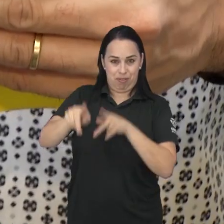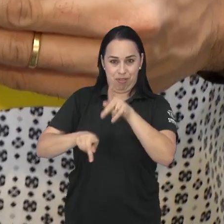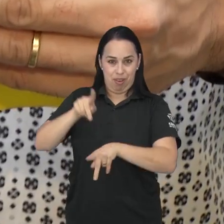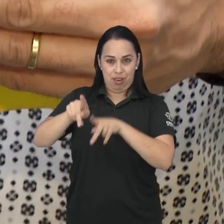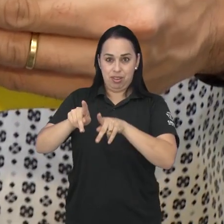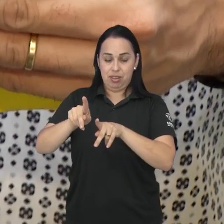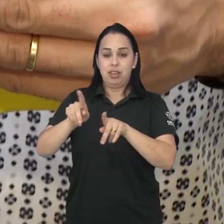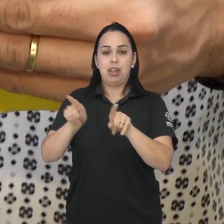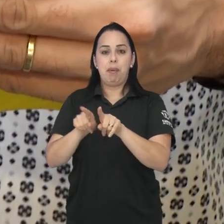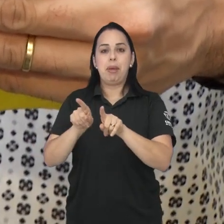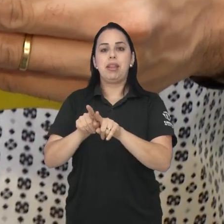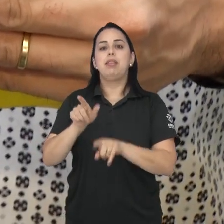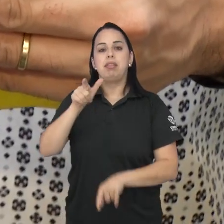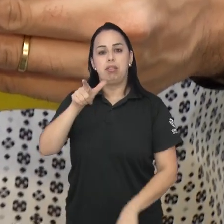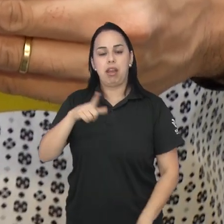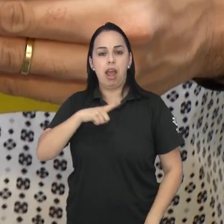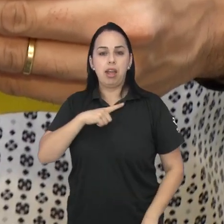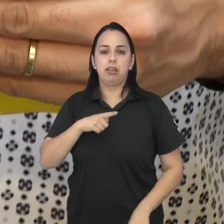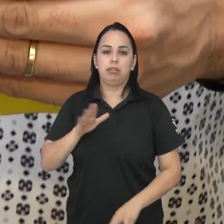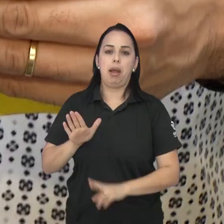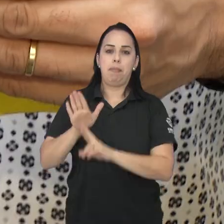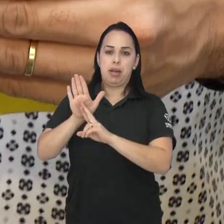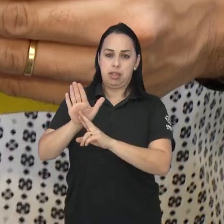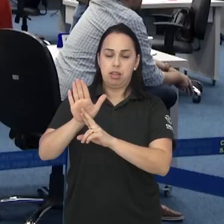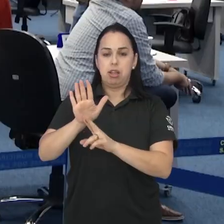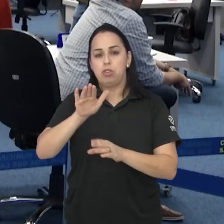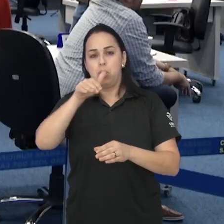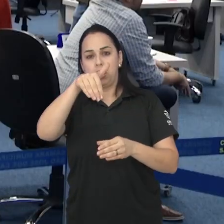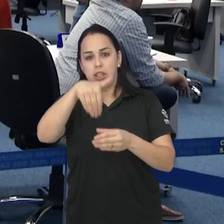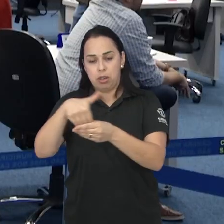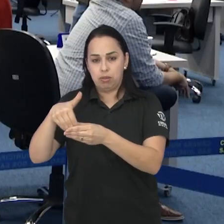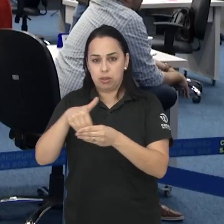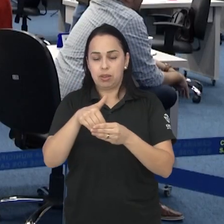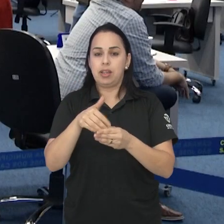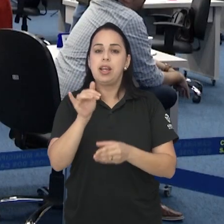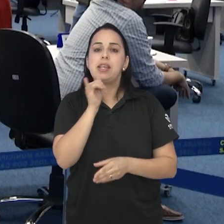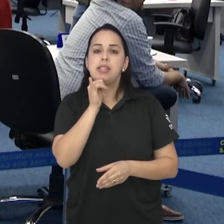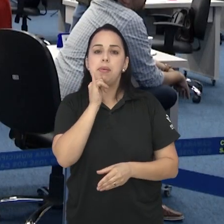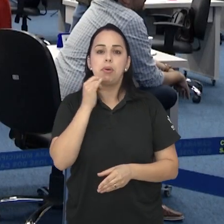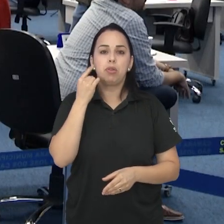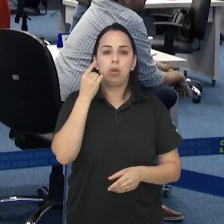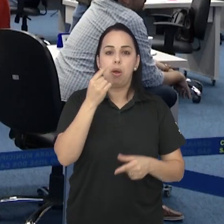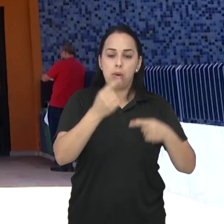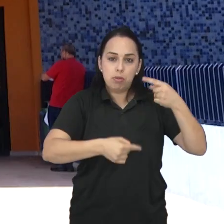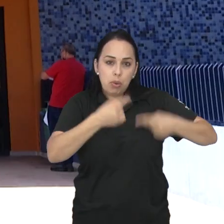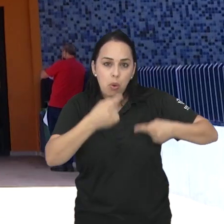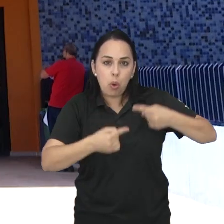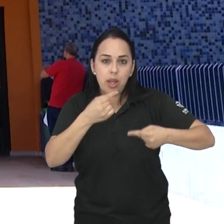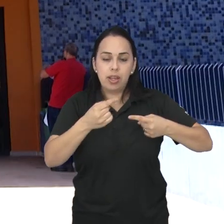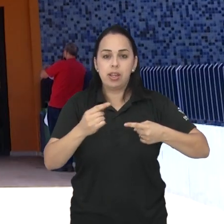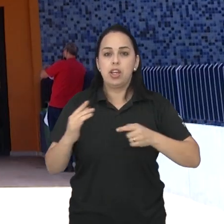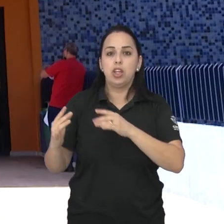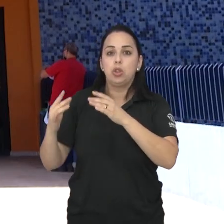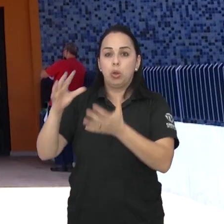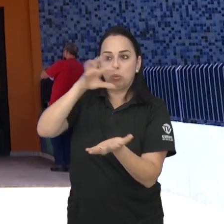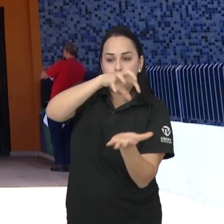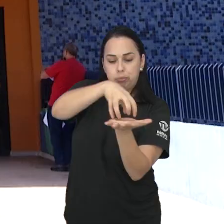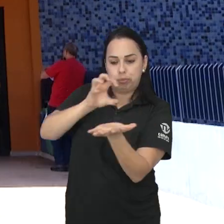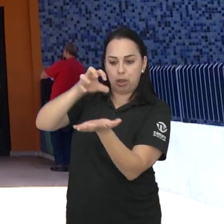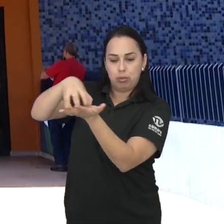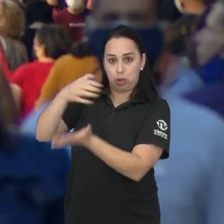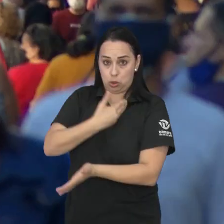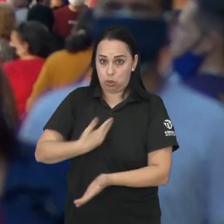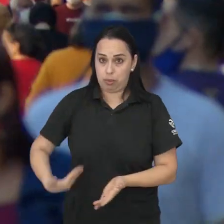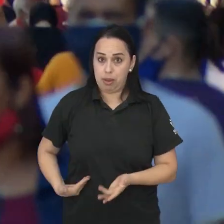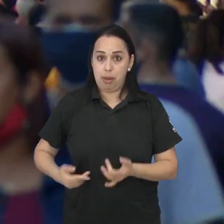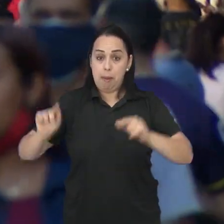que o exerce por meio de representantes eleitos. Isso significa que os políticos e todas as instituições do